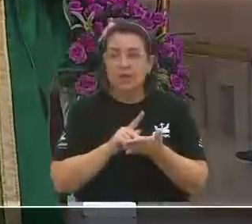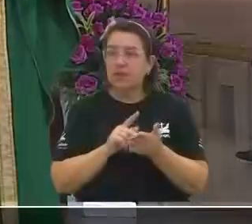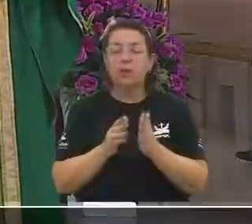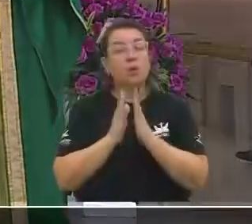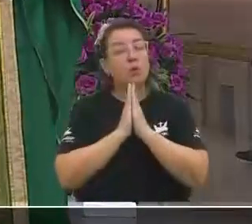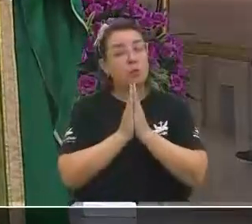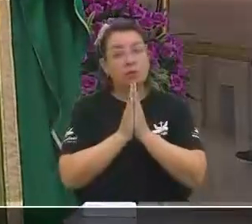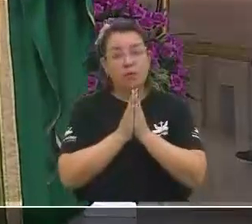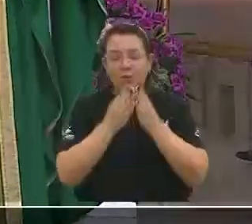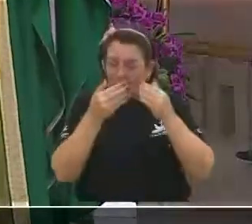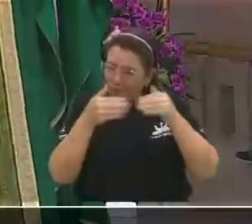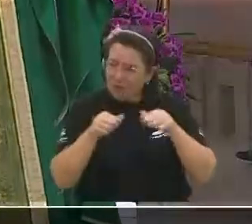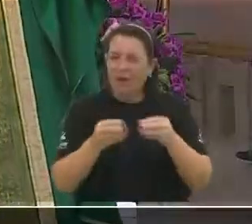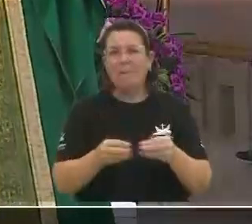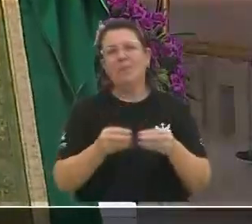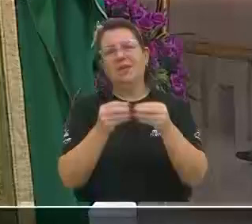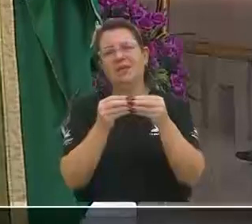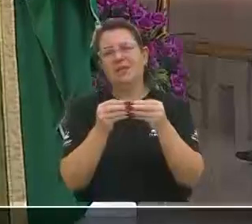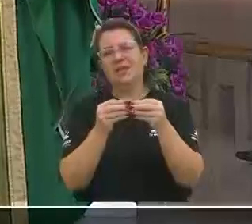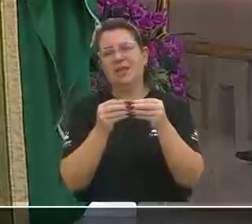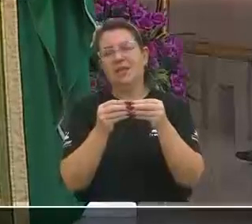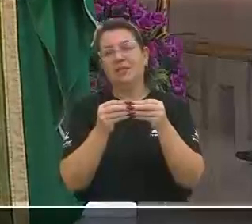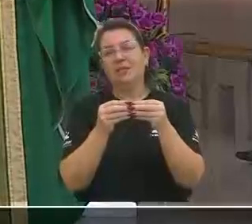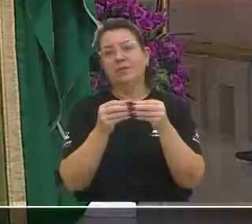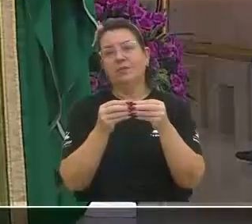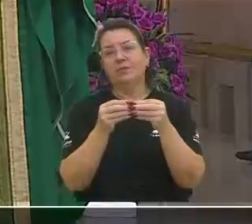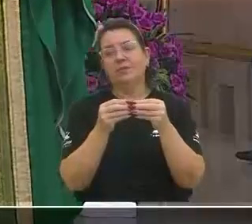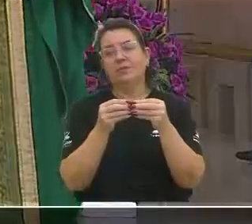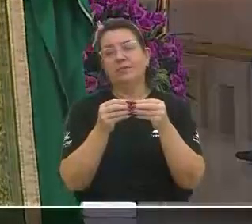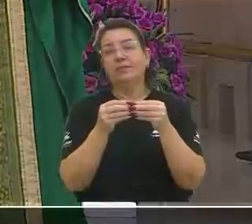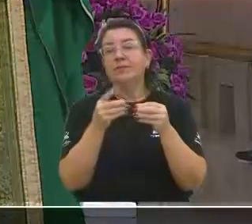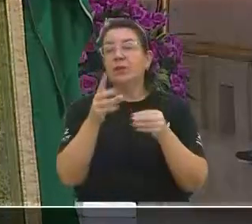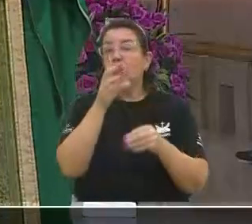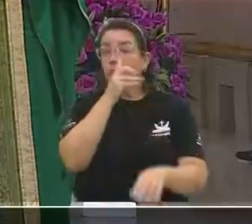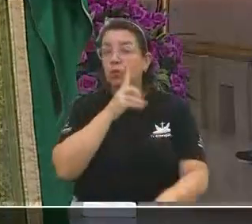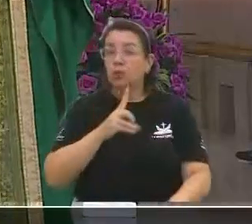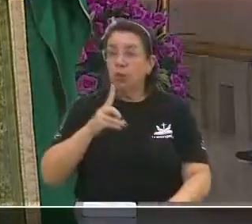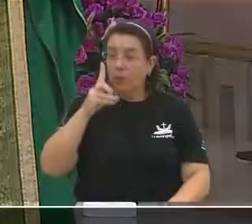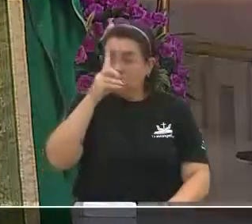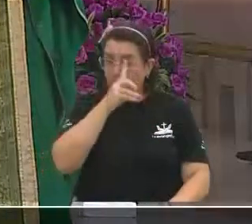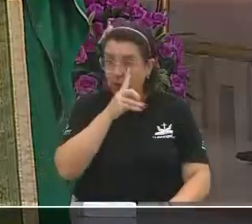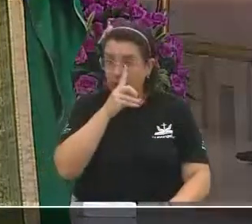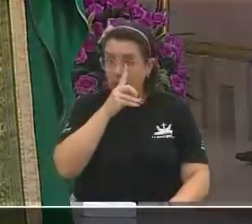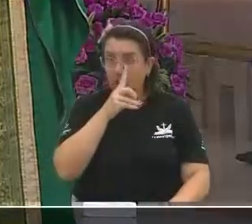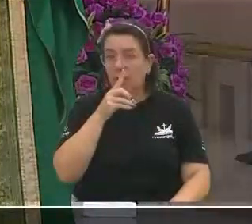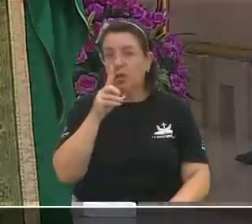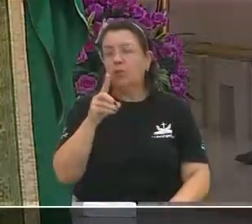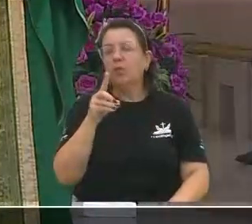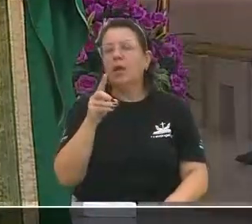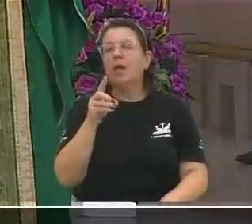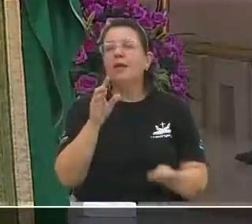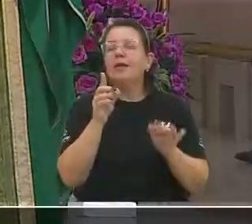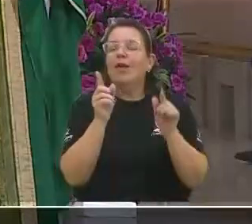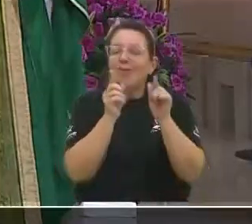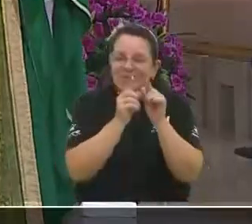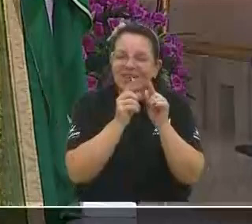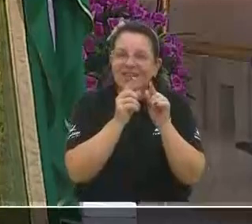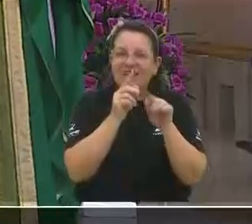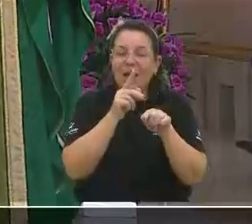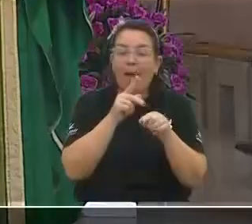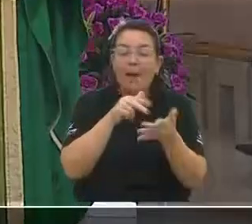deixe de ir à missa ao menos no domingo uma pequena páscoa do Senhor